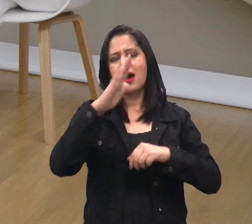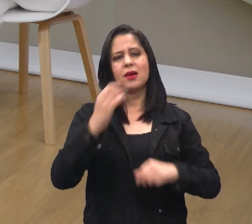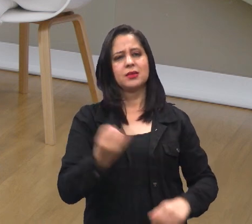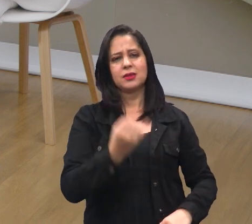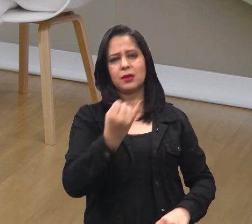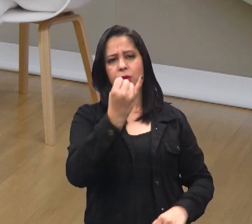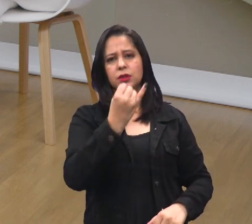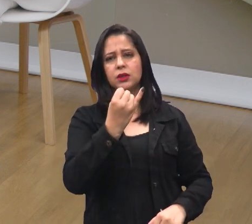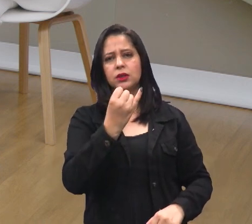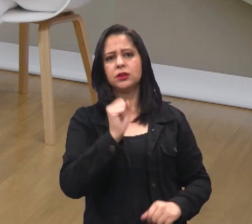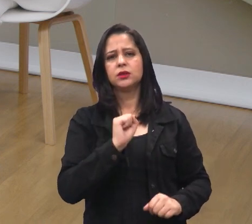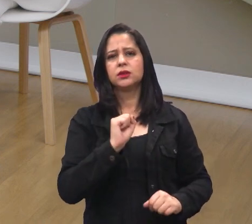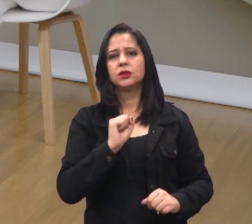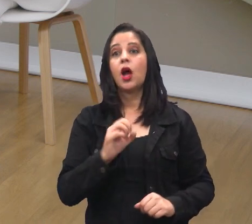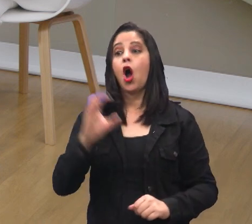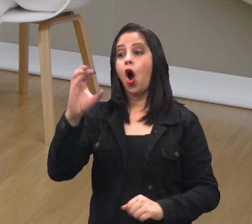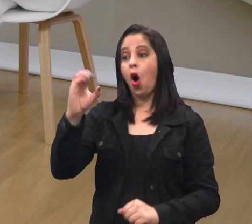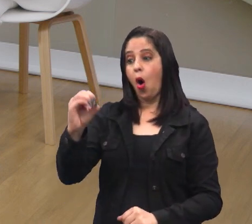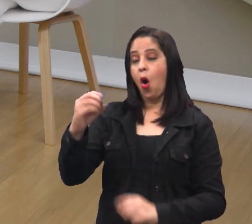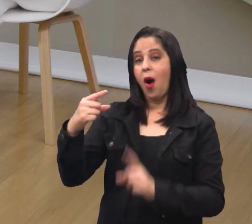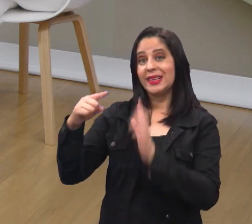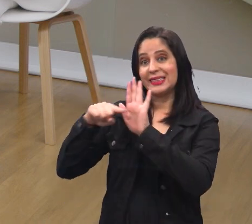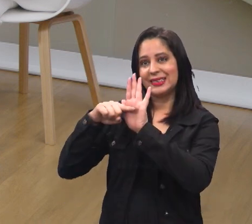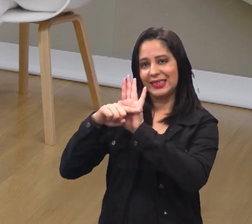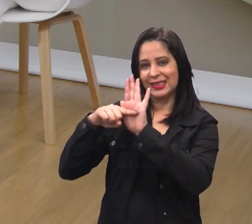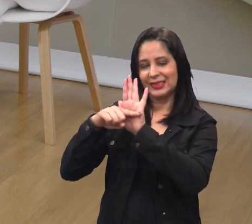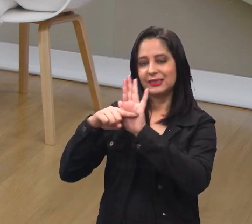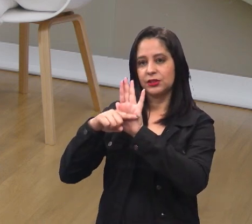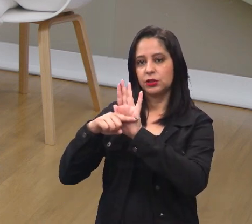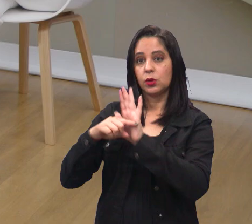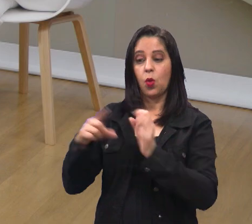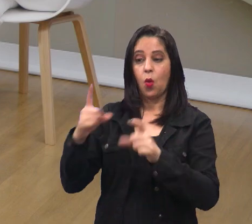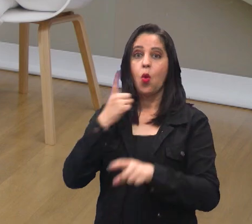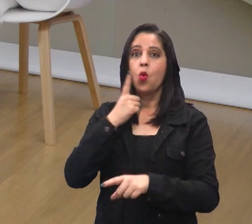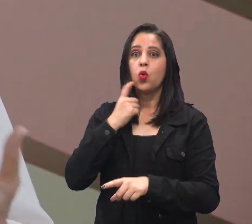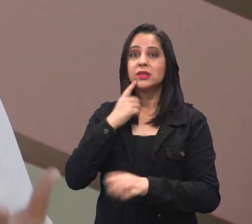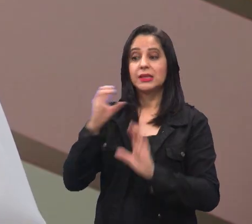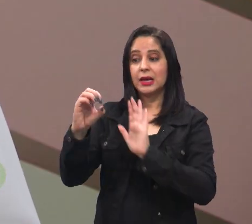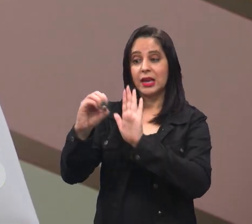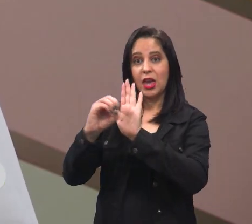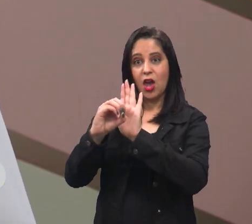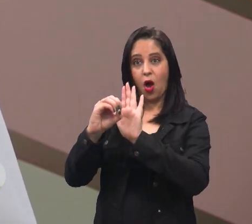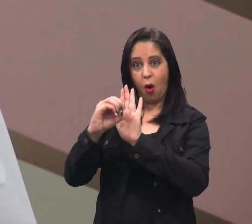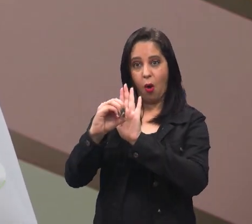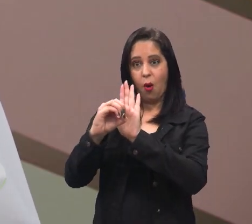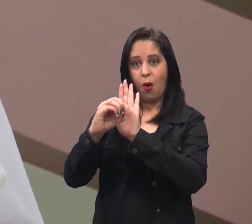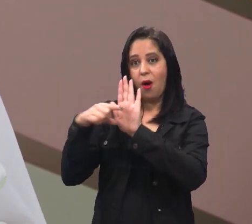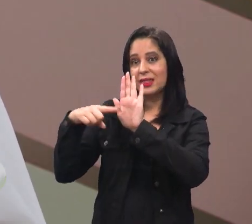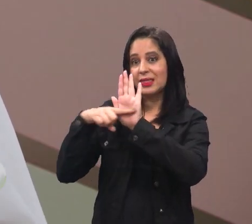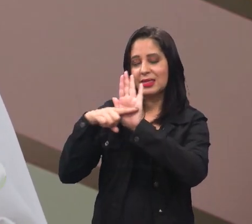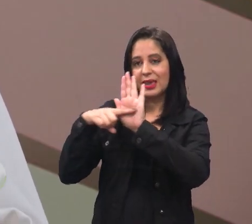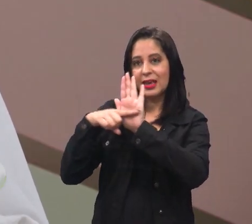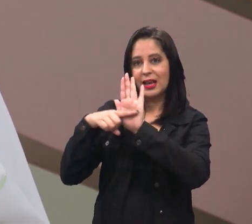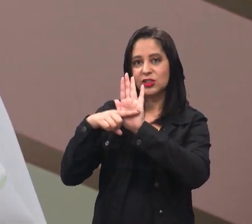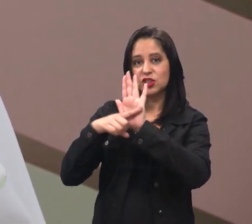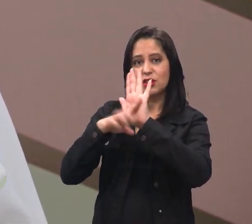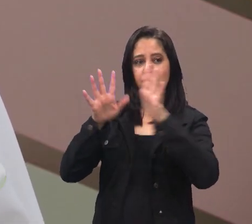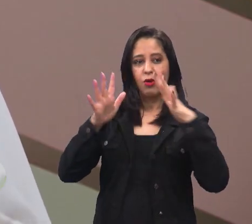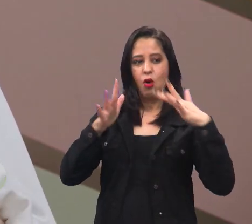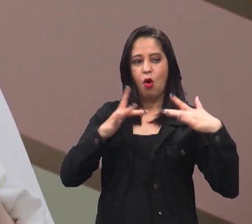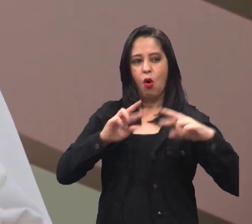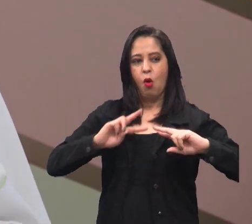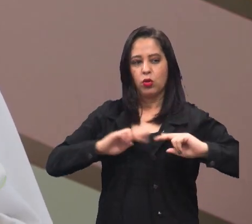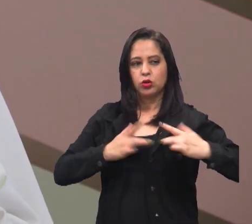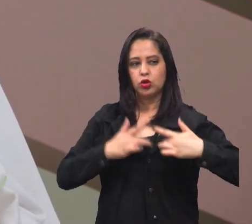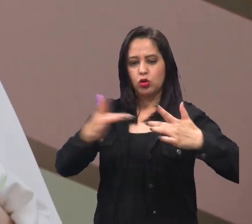o tipo O negativo. O negativo. Isso. O O negativo é o doador universal, Então, é aquele tipo de sangue